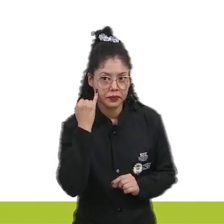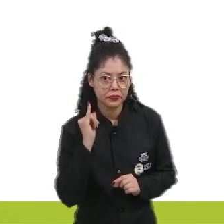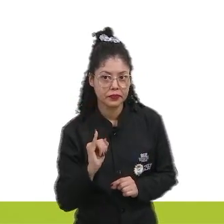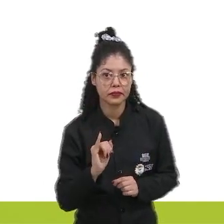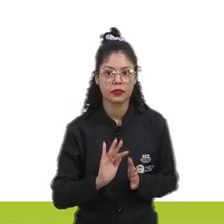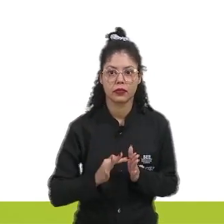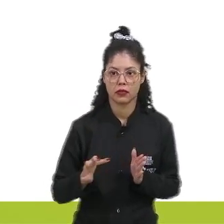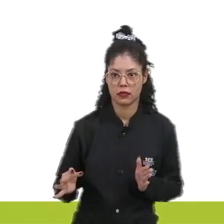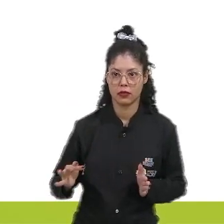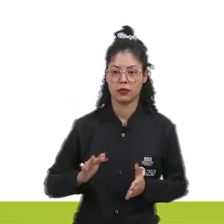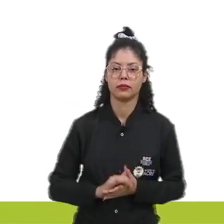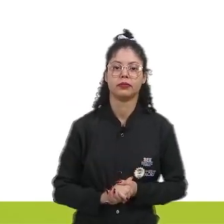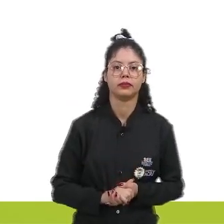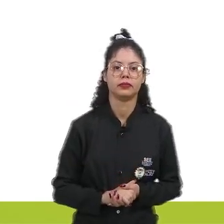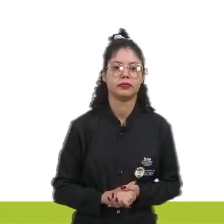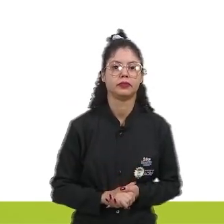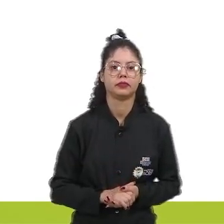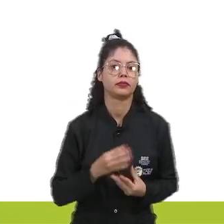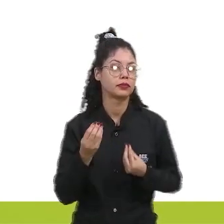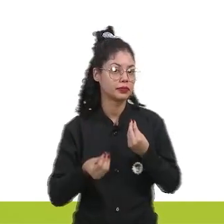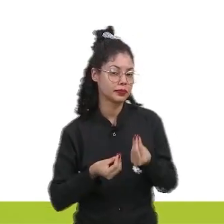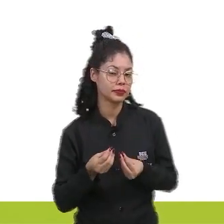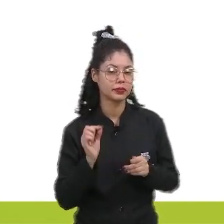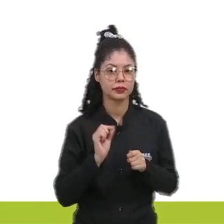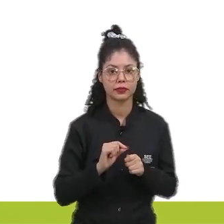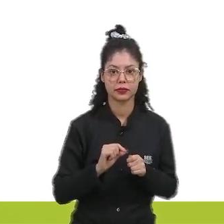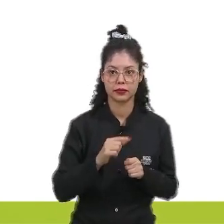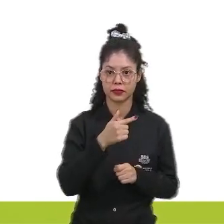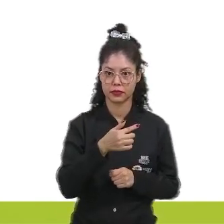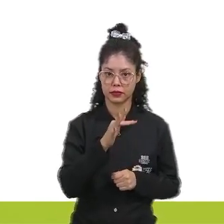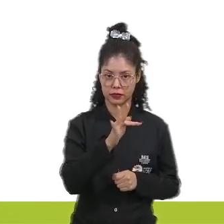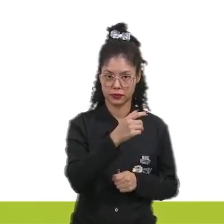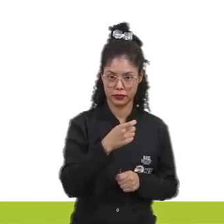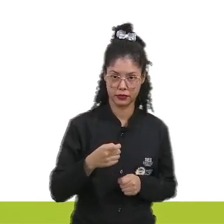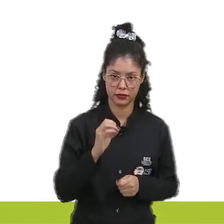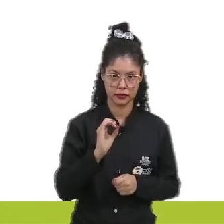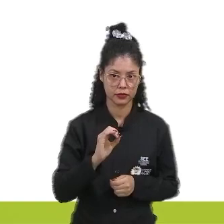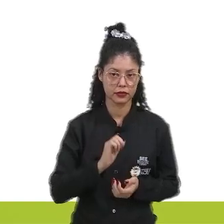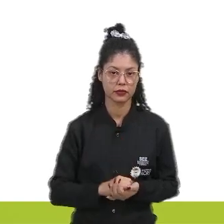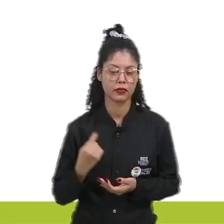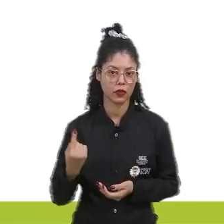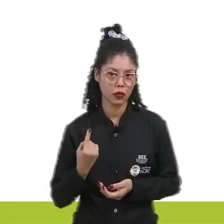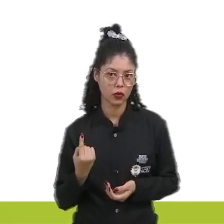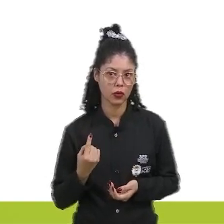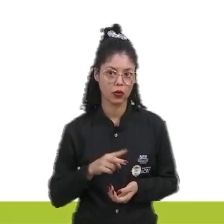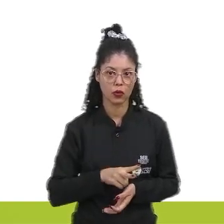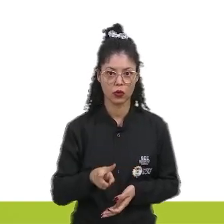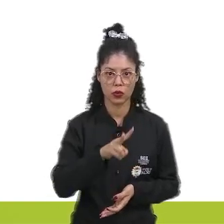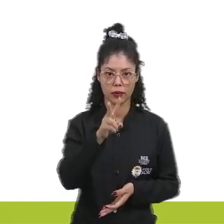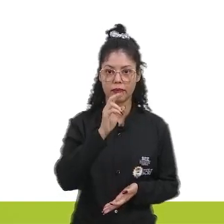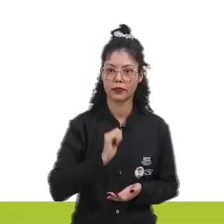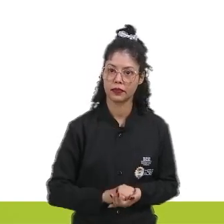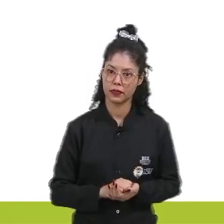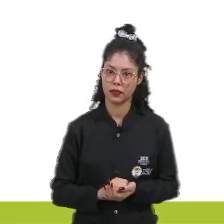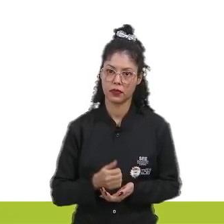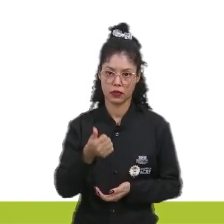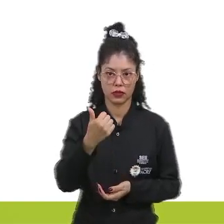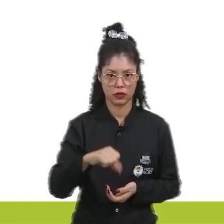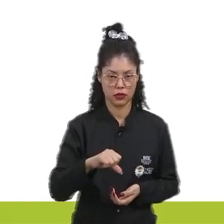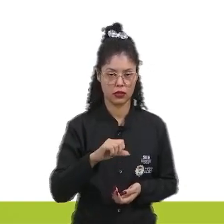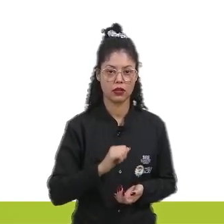zero da função. Essa é uma das maneiras de fazer, né? Chamar o f de x de zero. Isola os valores, tá vendo? Ó, pega o 8 que está